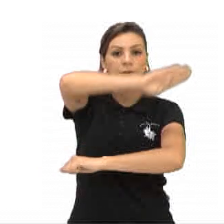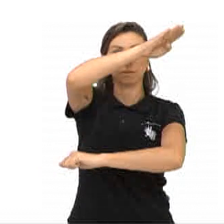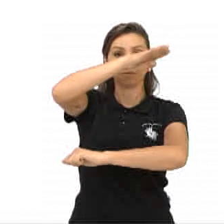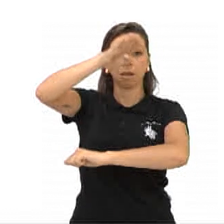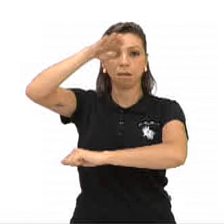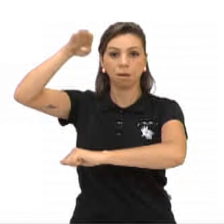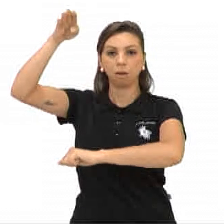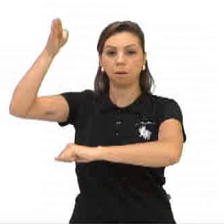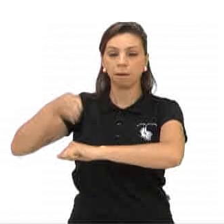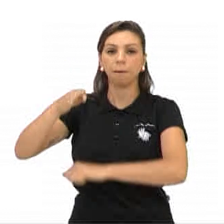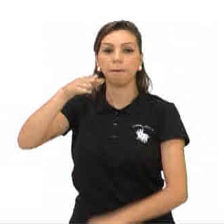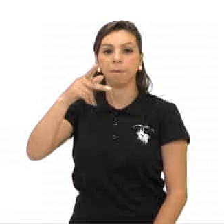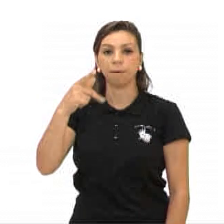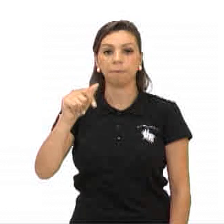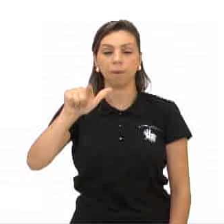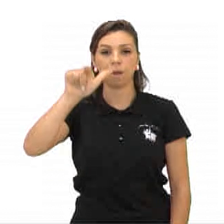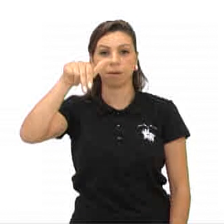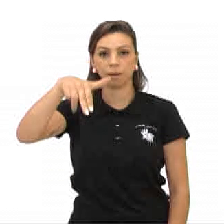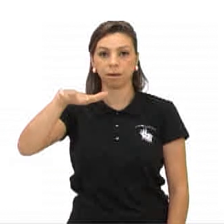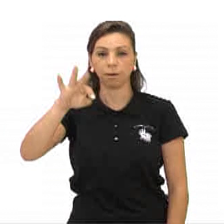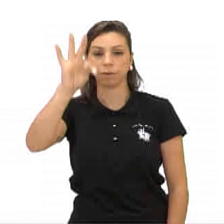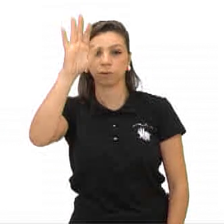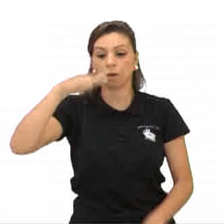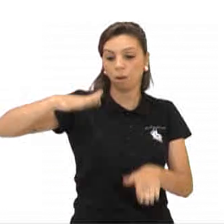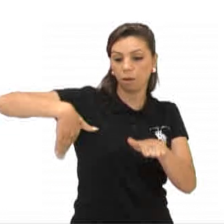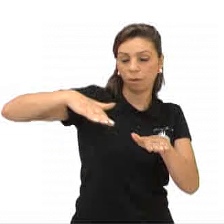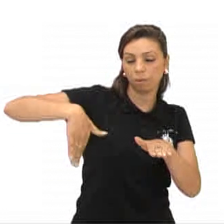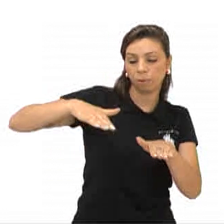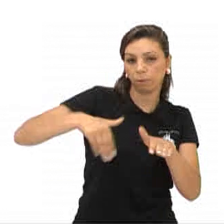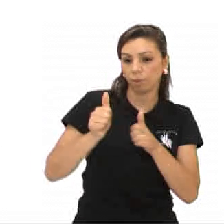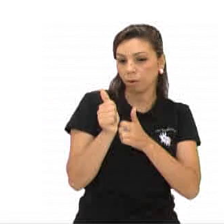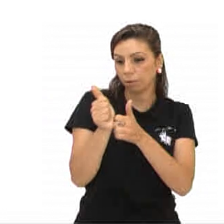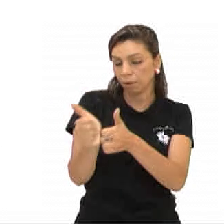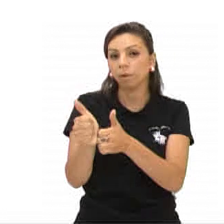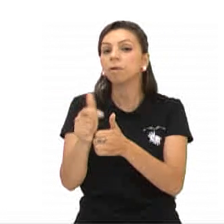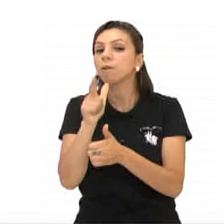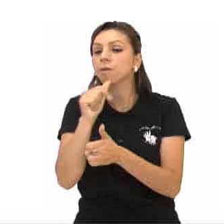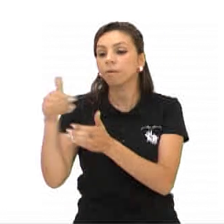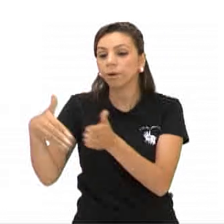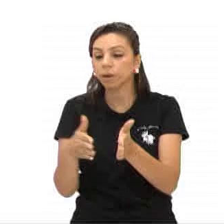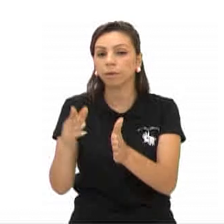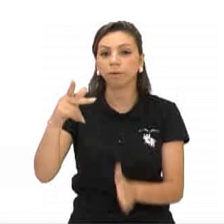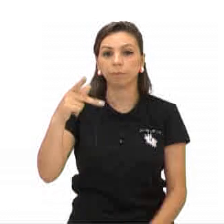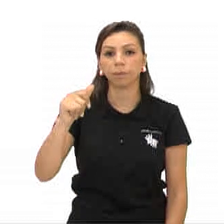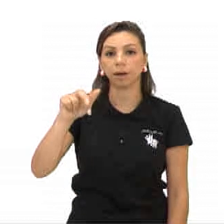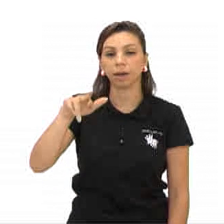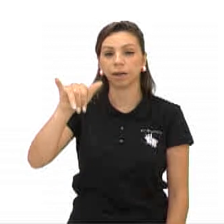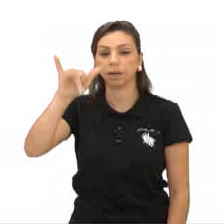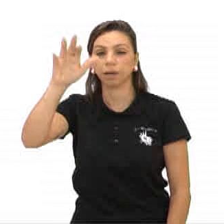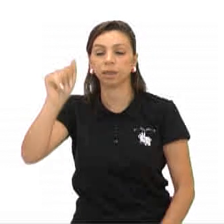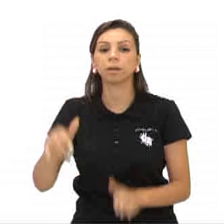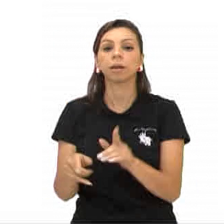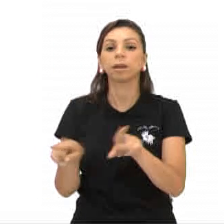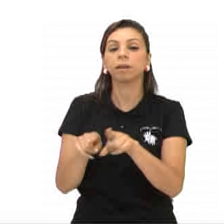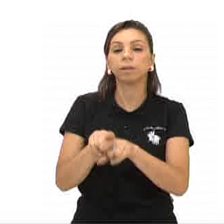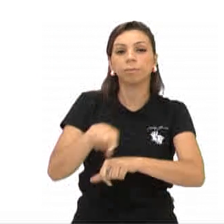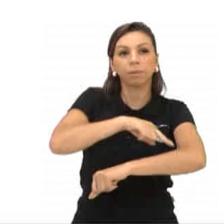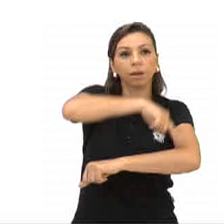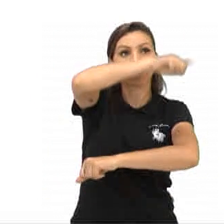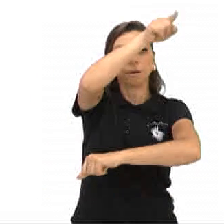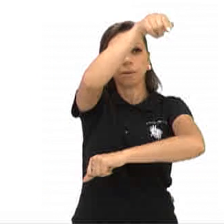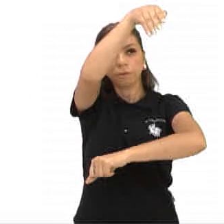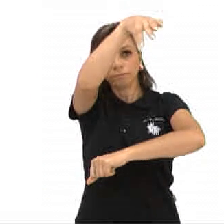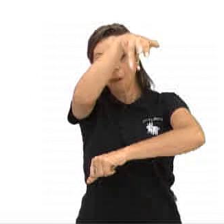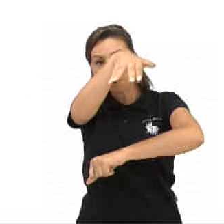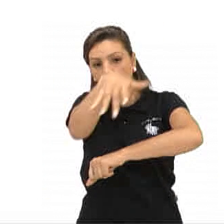território paranaense, da Serra do Mar, em direção à calha do Rio Paraná, e altitudes que sofrem declínio.